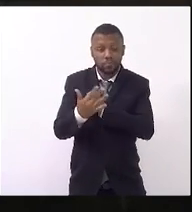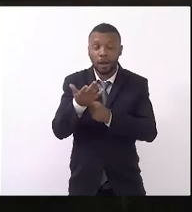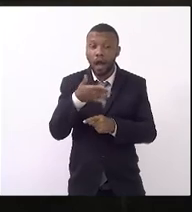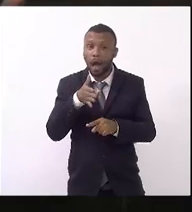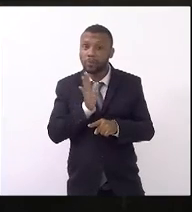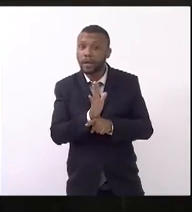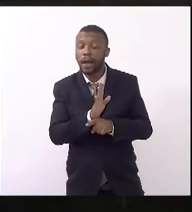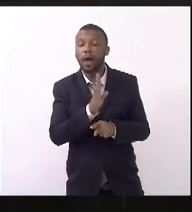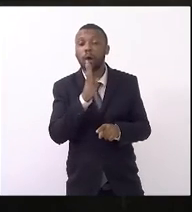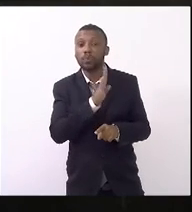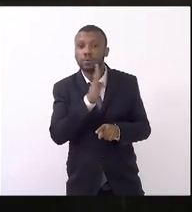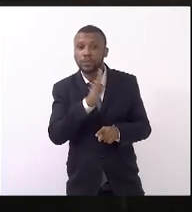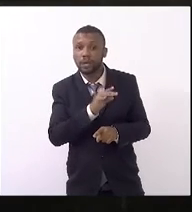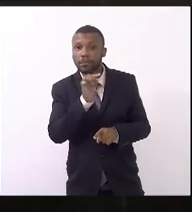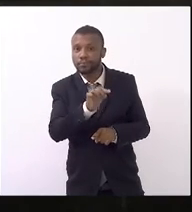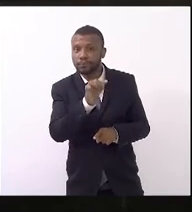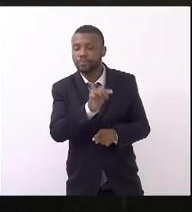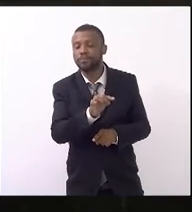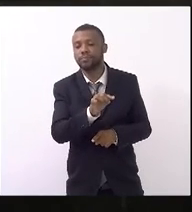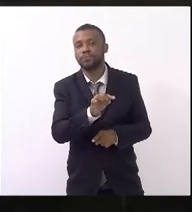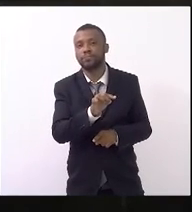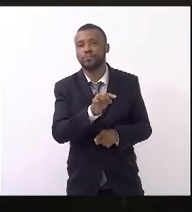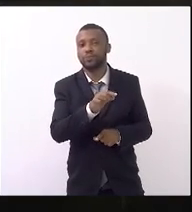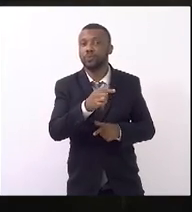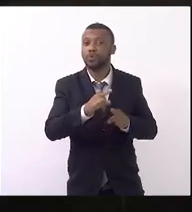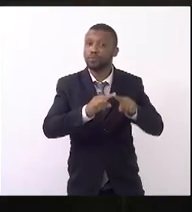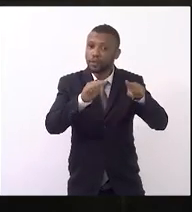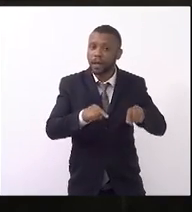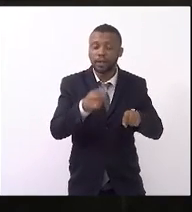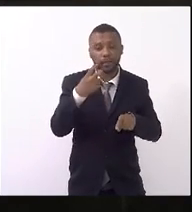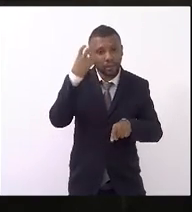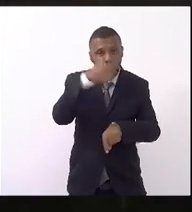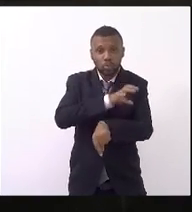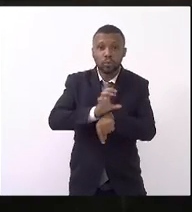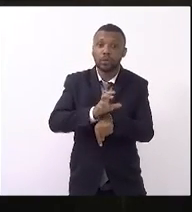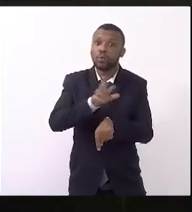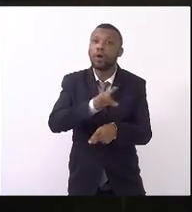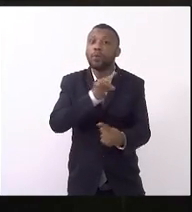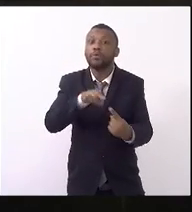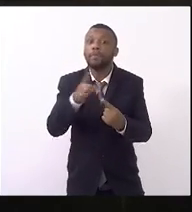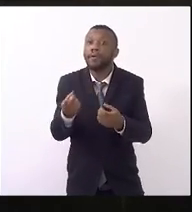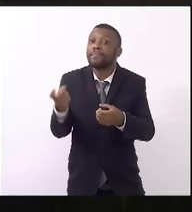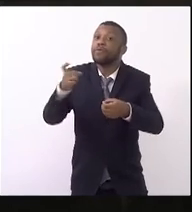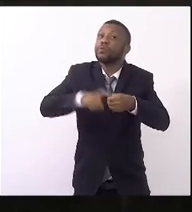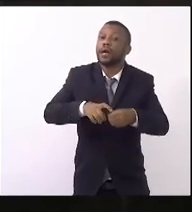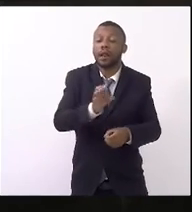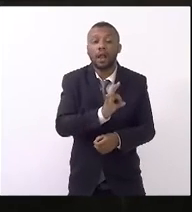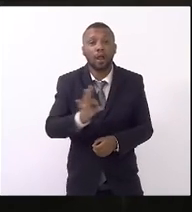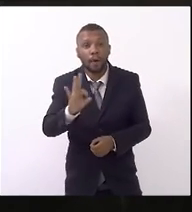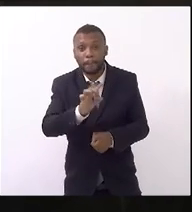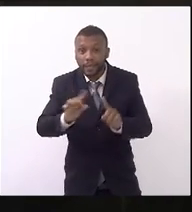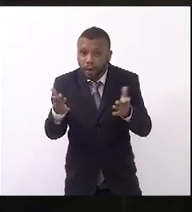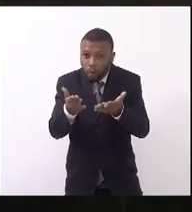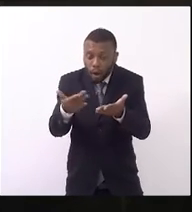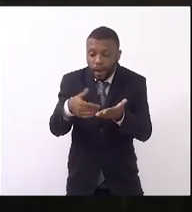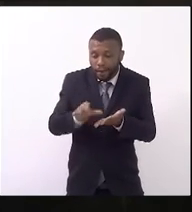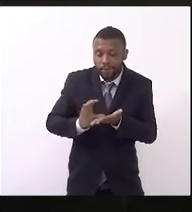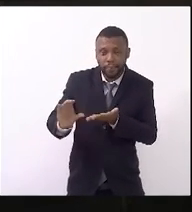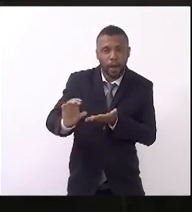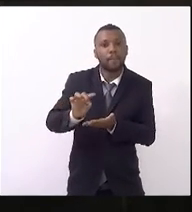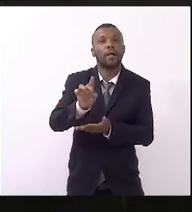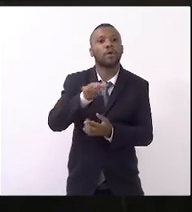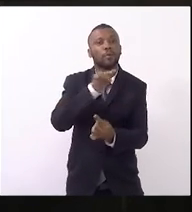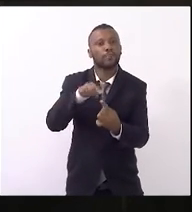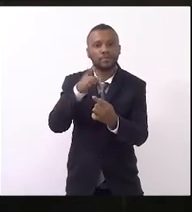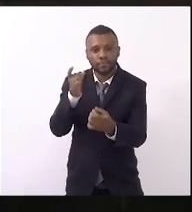que estavam morrendo de inanição, não era nem para retomada ainda, porque agora é para retomada do setor cultural, que